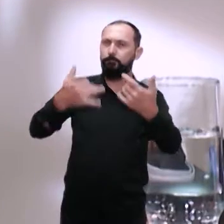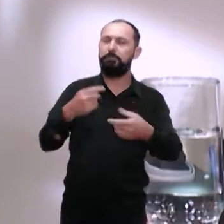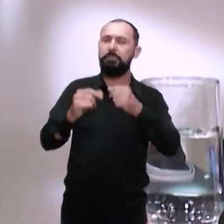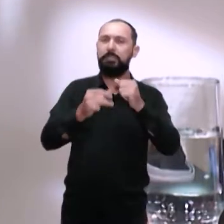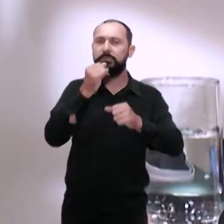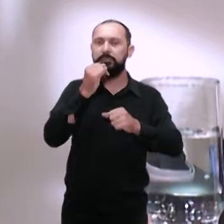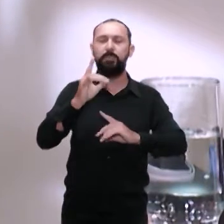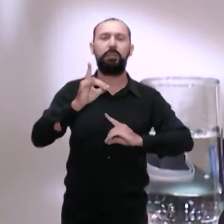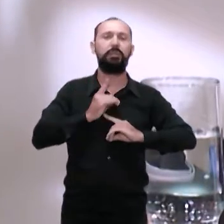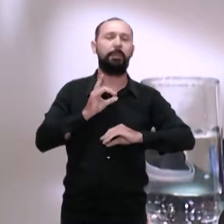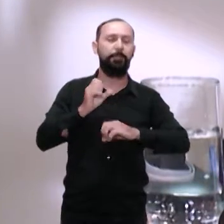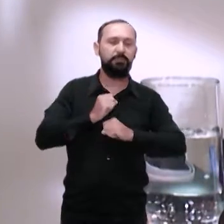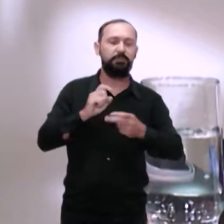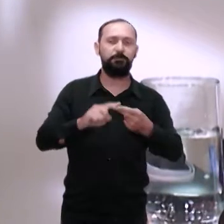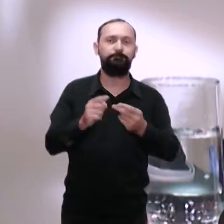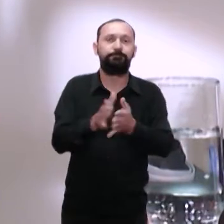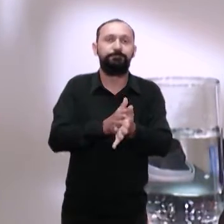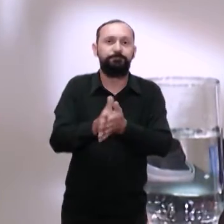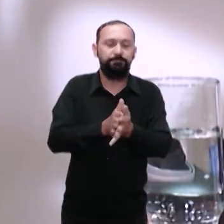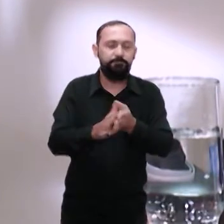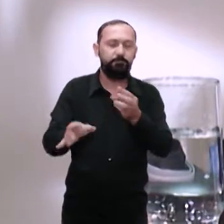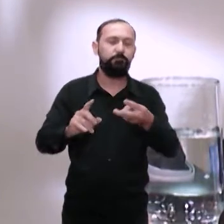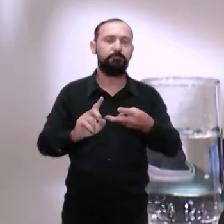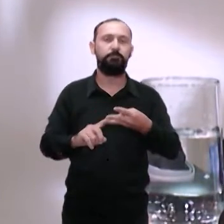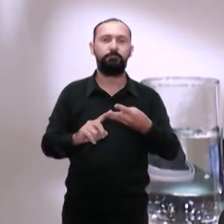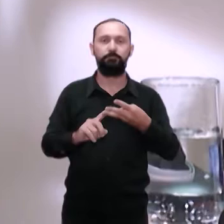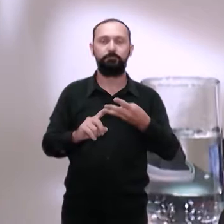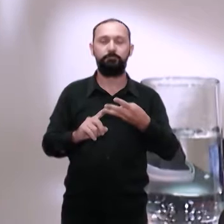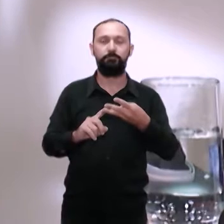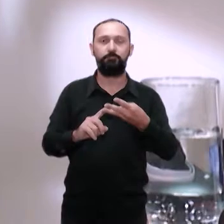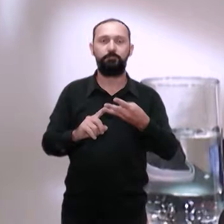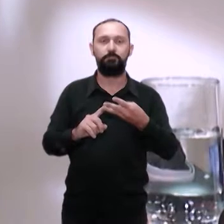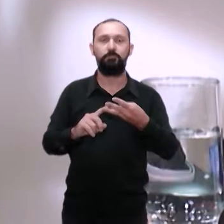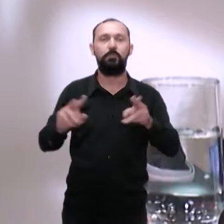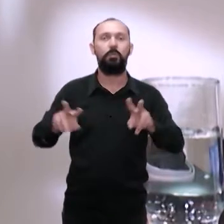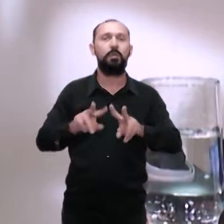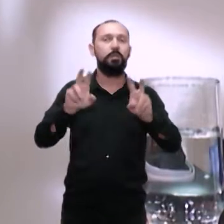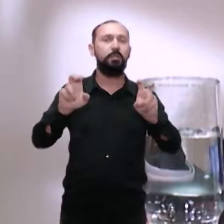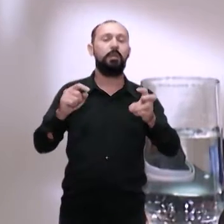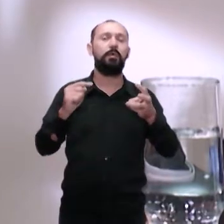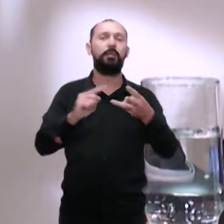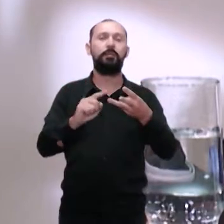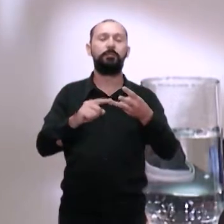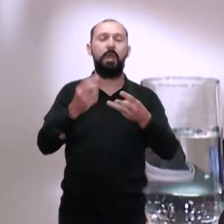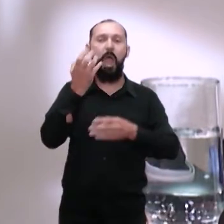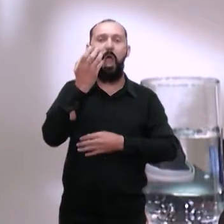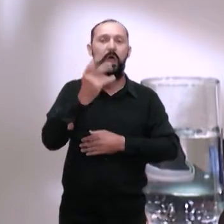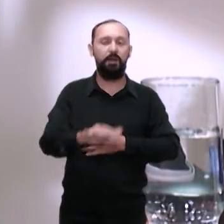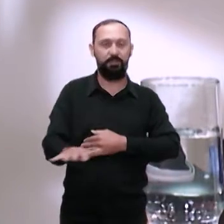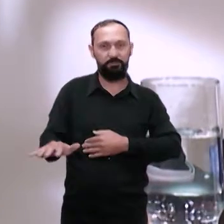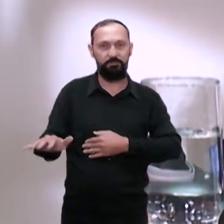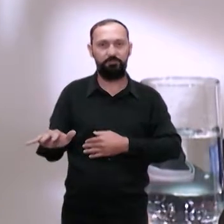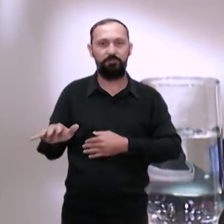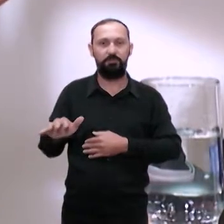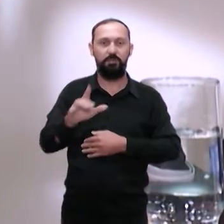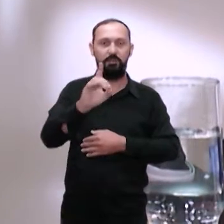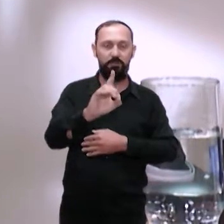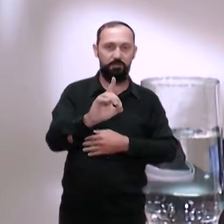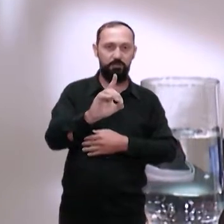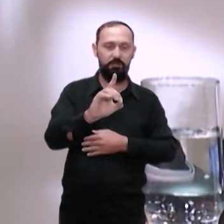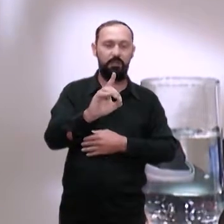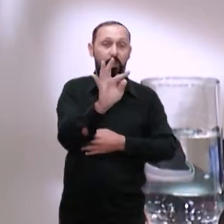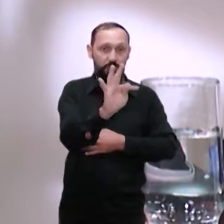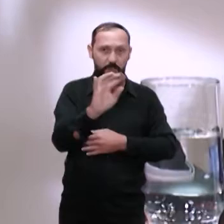digo assim, que questões como depressão, ansiedade, questões como em